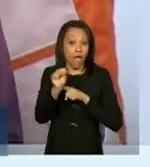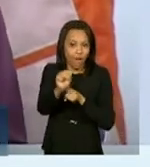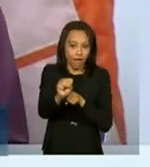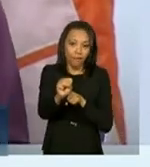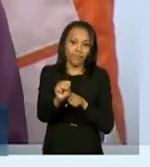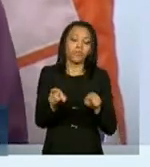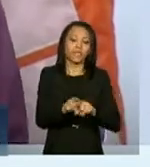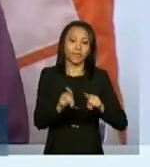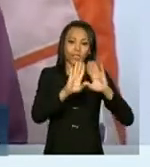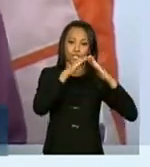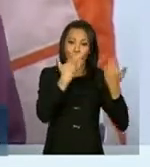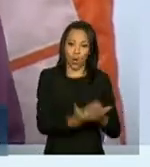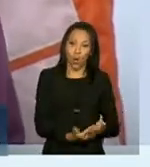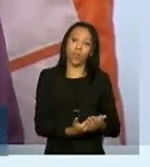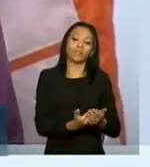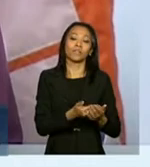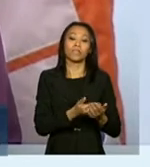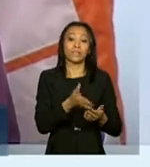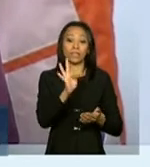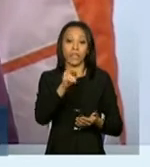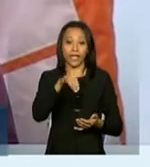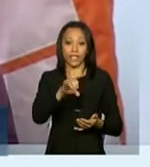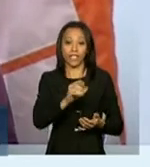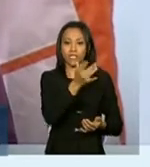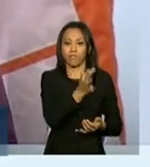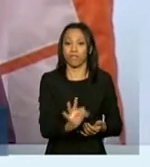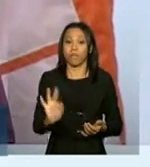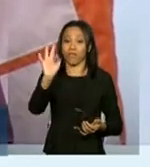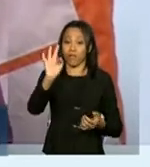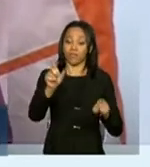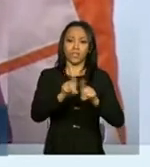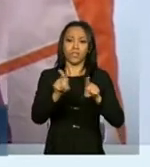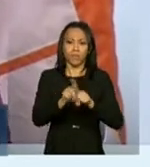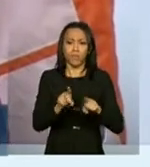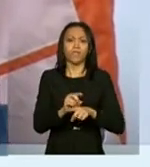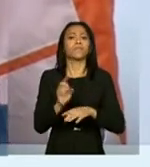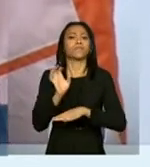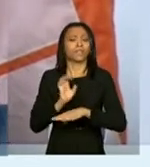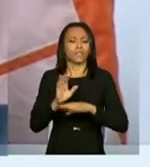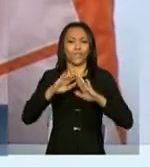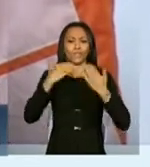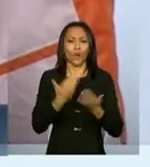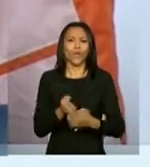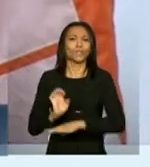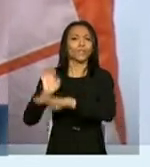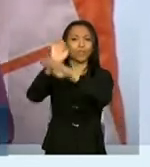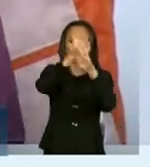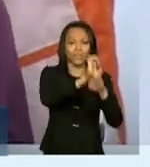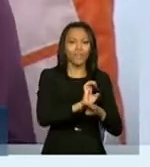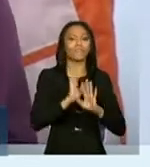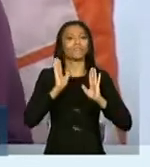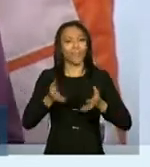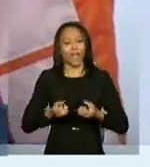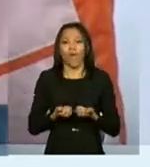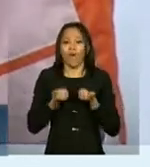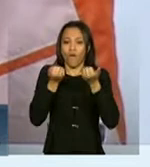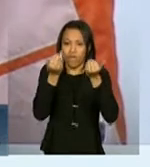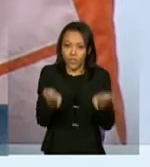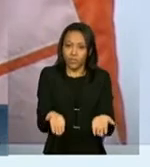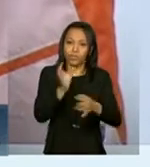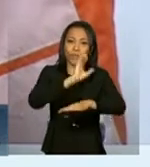escolas técnicas federais e com as escolas técnicas estaduais, já oferecemos cursos